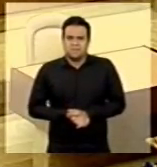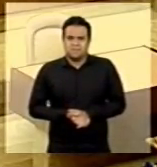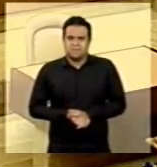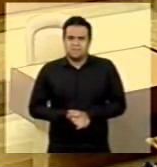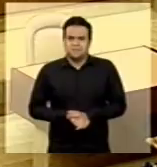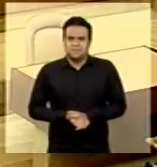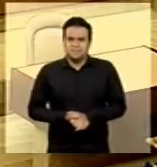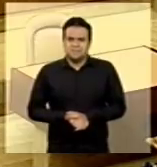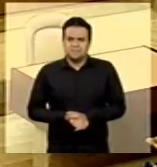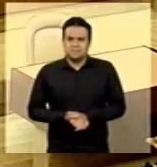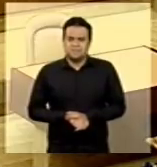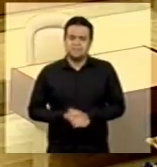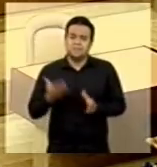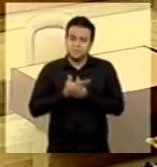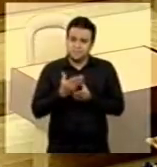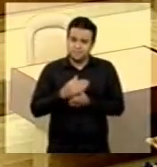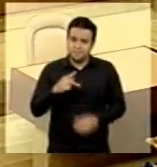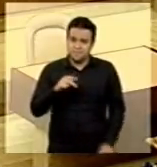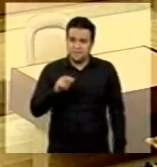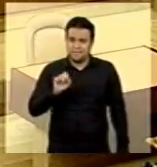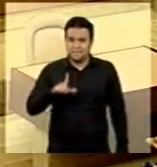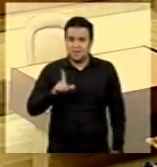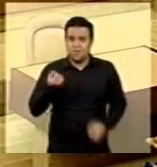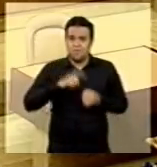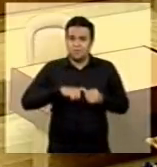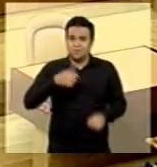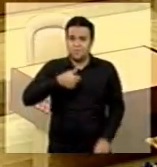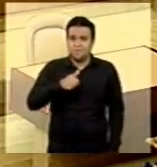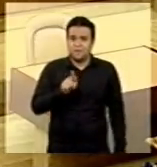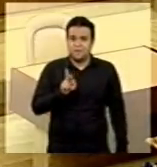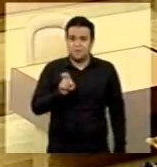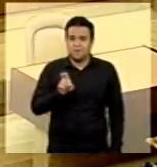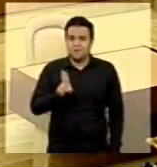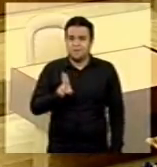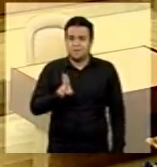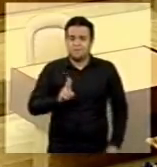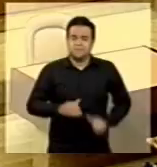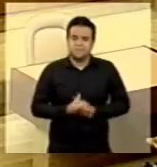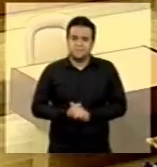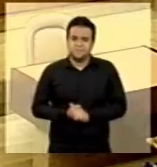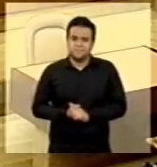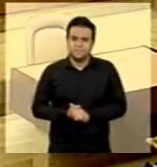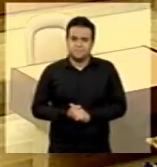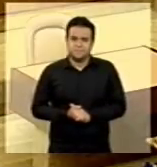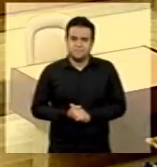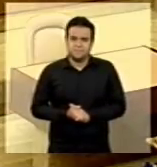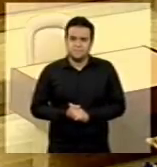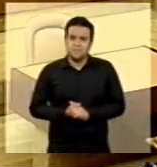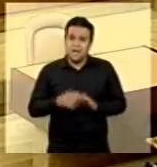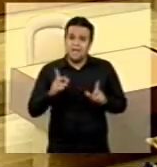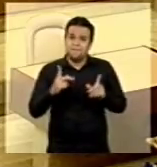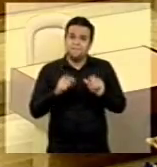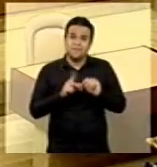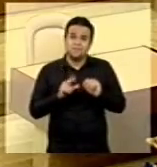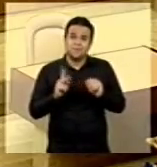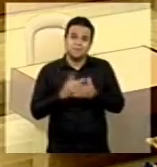penal, aliás, o inquérito ainda, voltou ao primeiro grau. Quando nós fomos receber a denúncia,